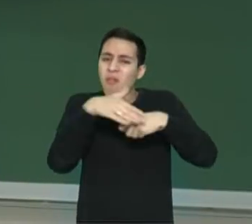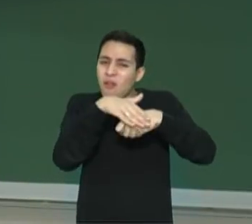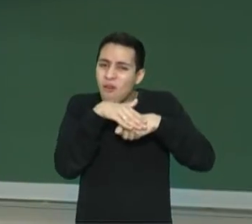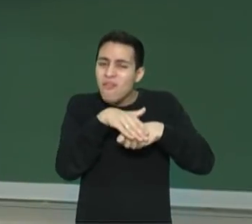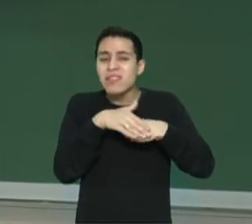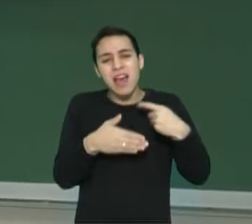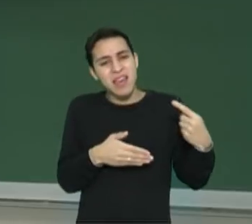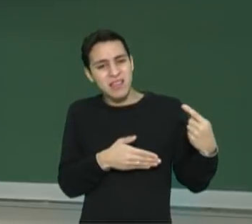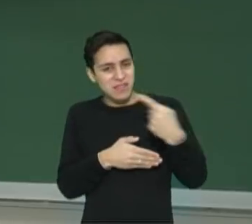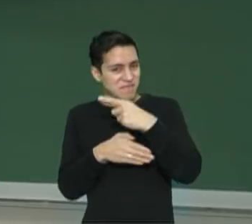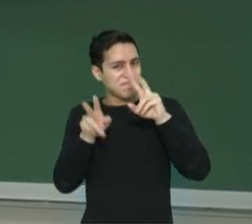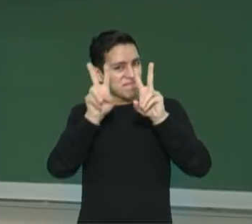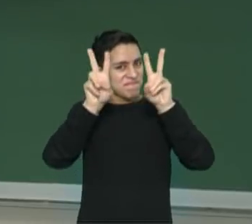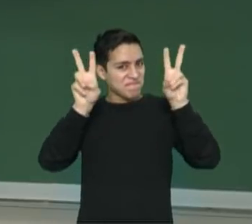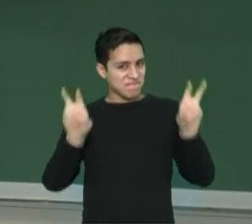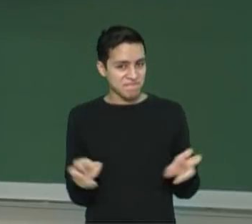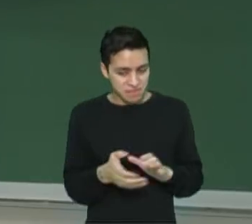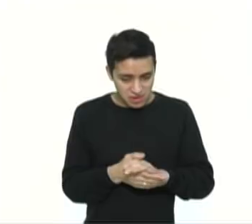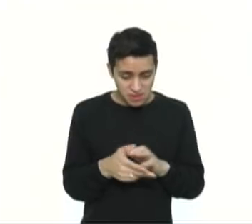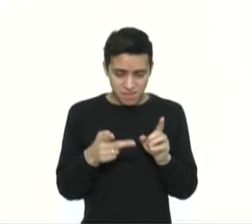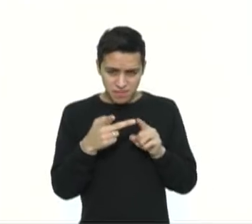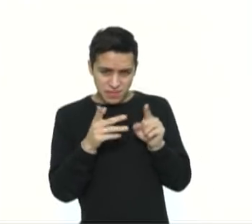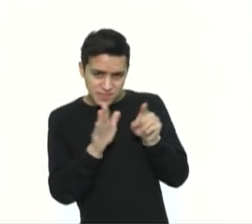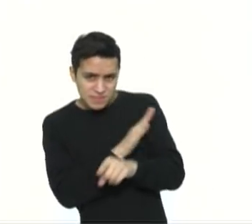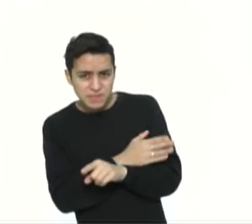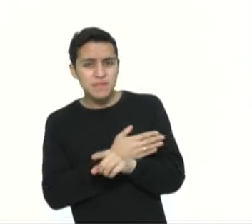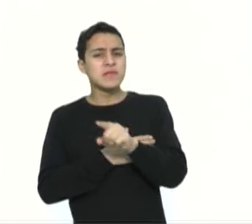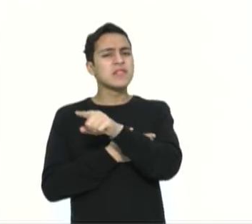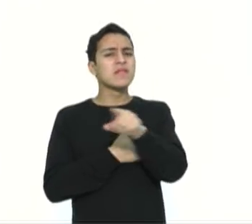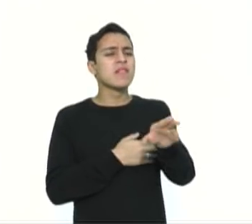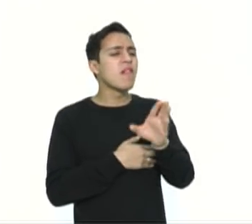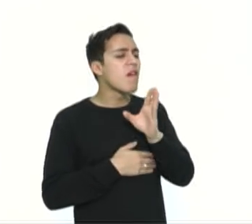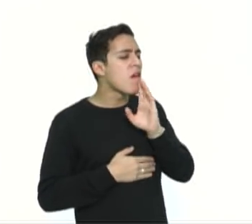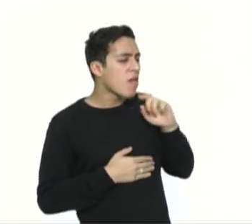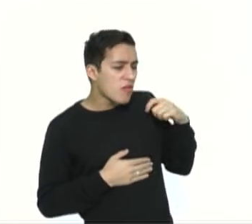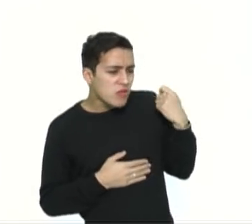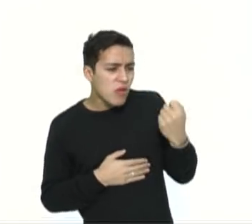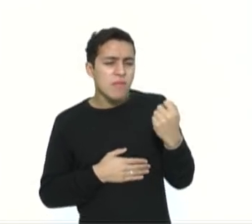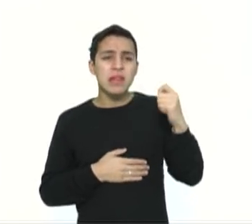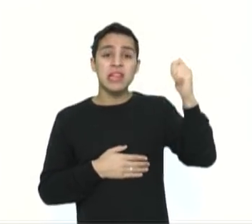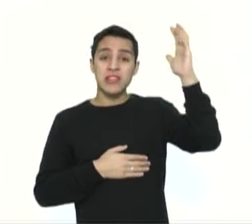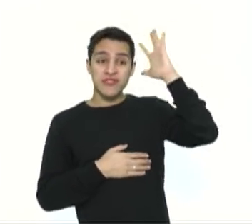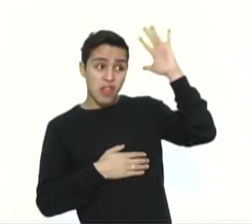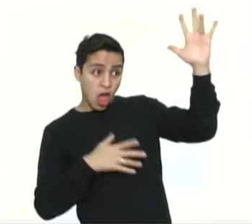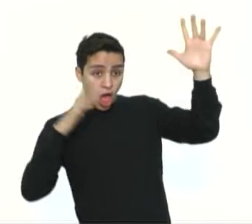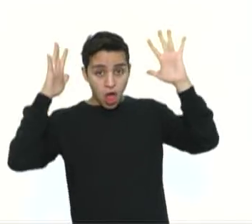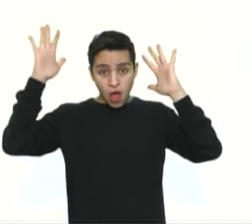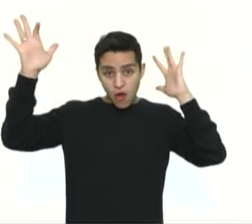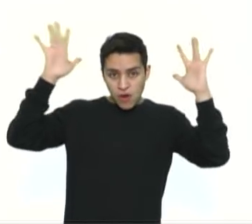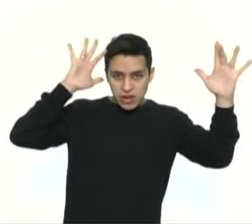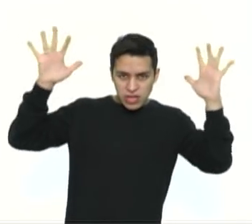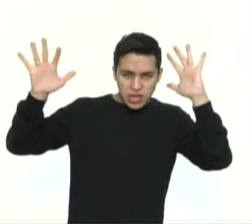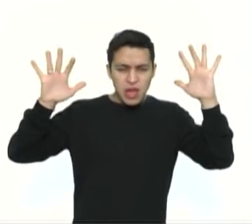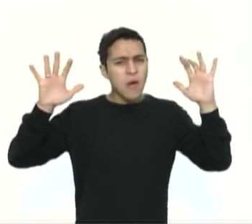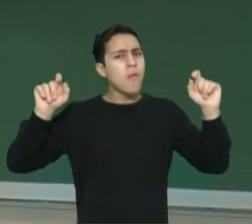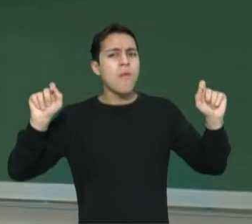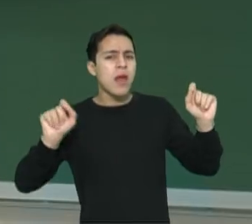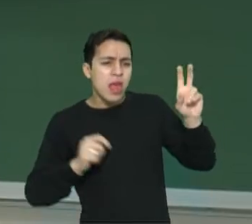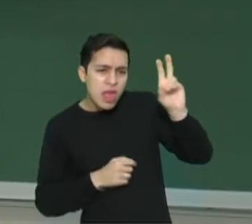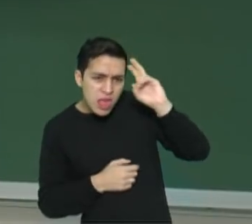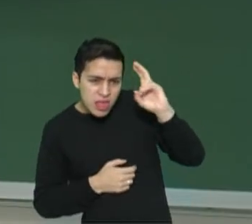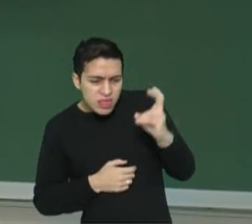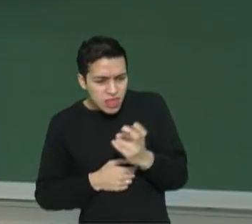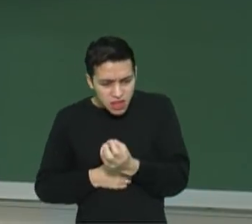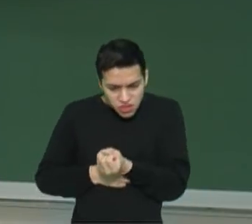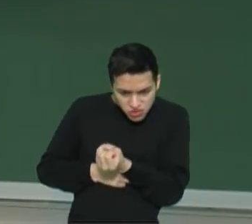isso. Por quê? Na 2 eu perguntei se você ouviu falar dessa teoria, dessa discussão de inteligências múltiplas.